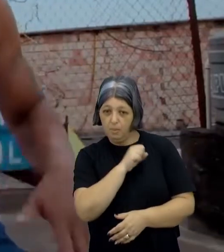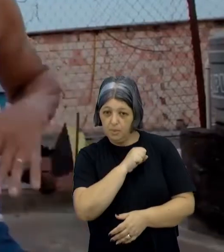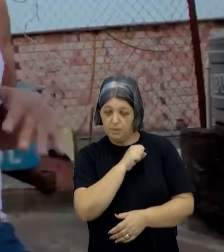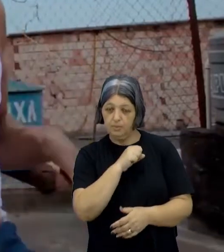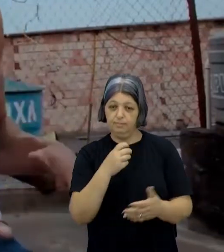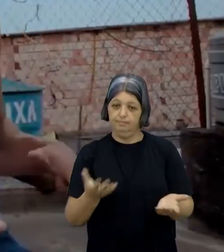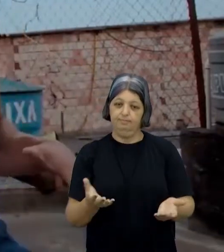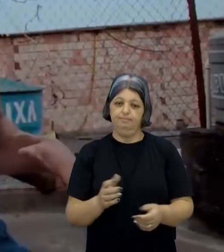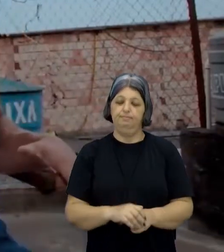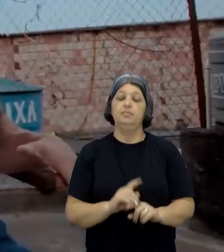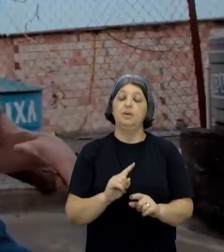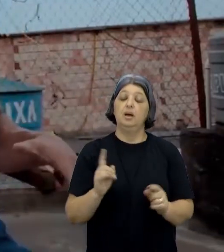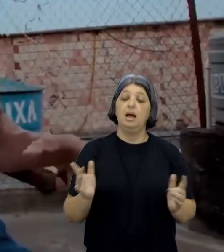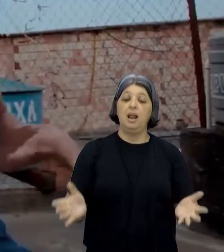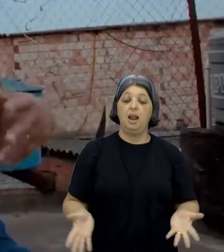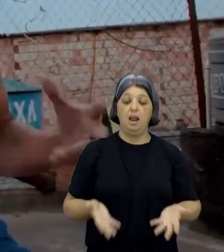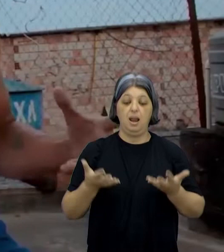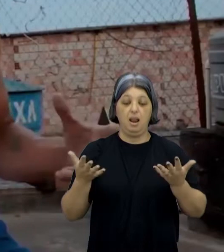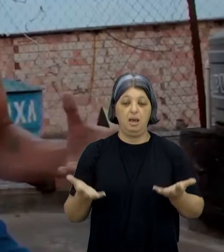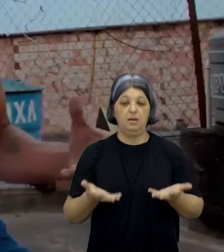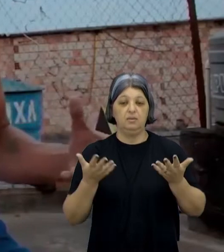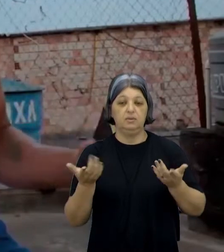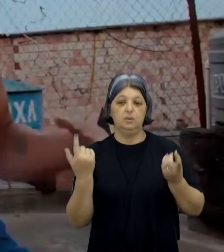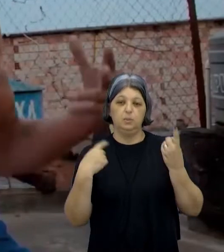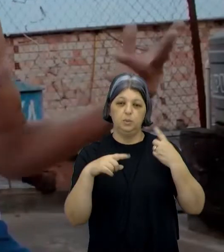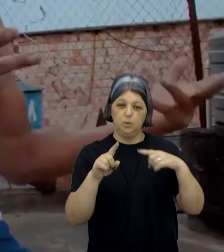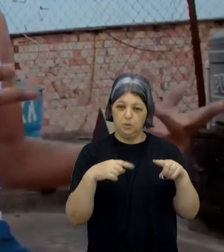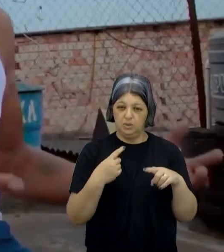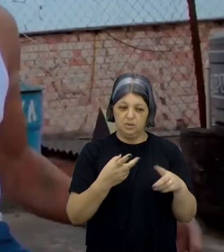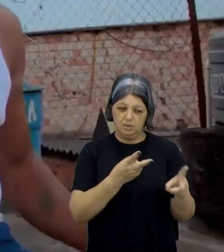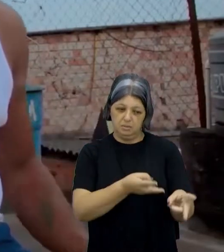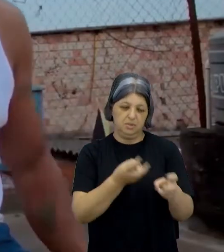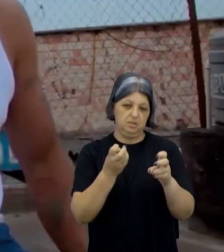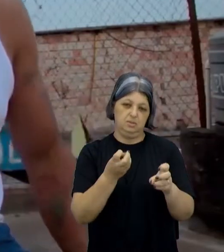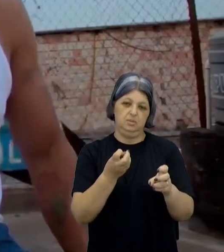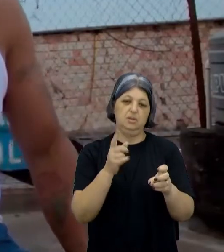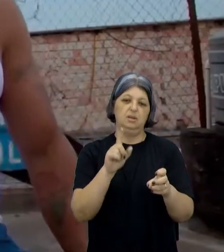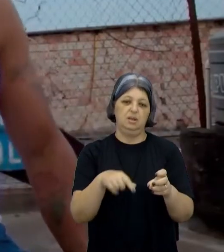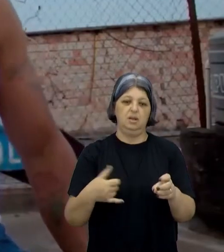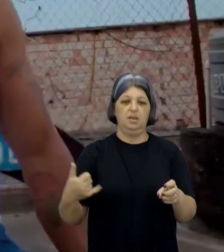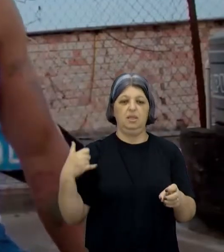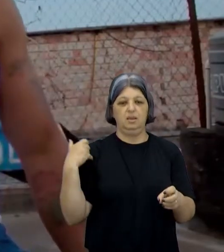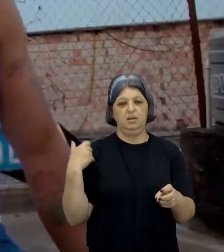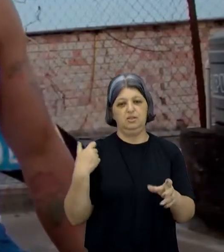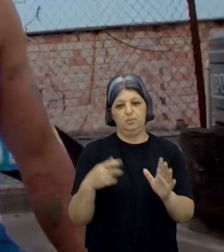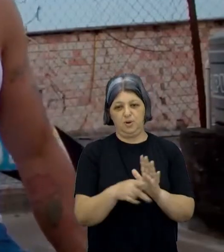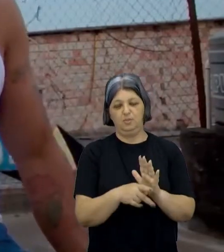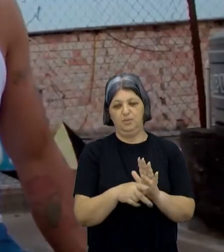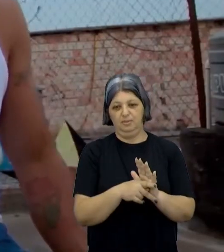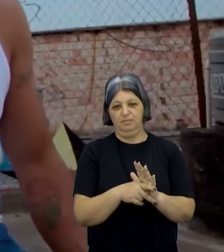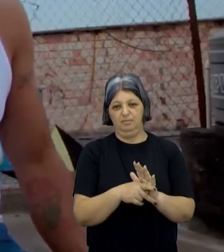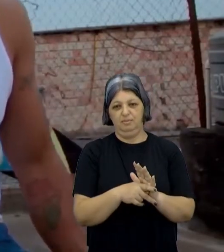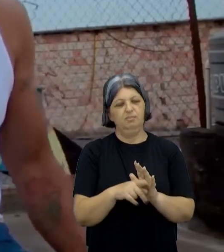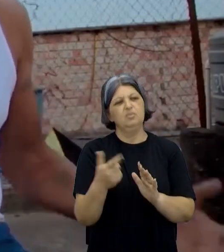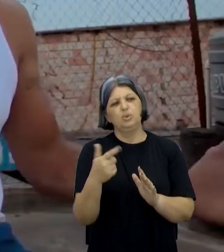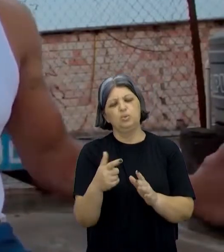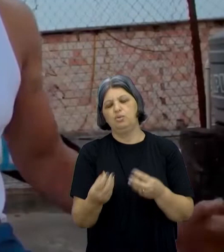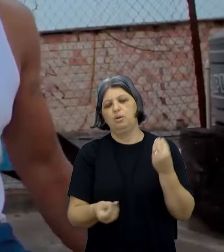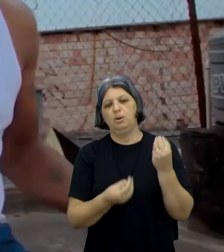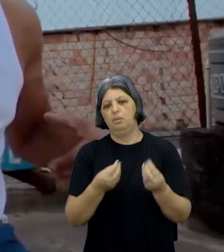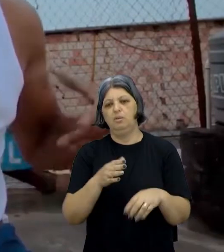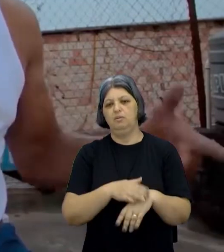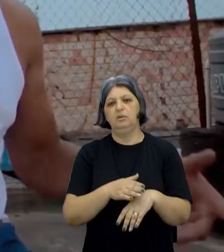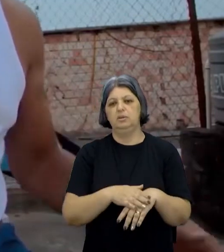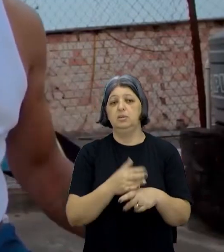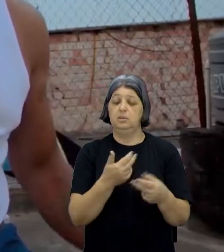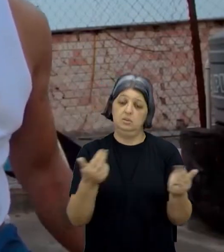a leveza da música, o lado leve que ninguém percebia, era a idade que a gente tinha. Entendeu? A gente não tinha condições de fazer muita coisa fora a